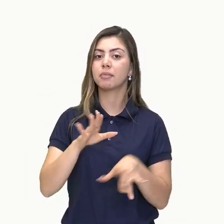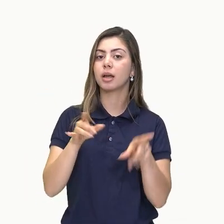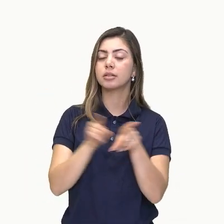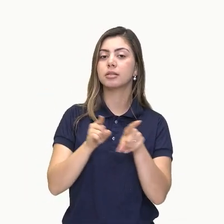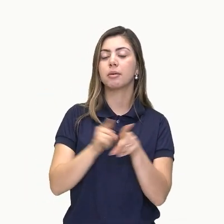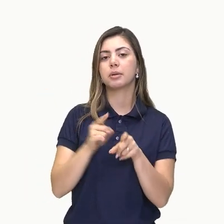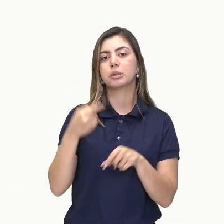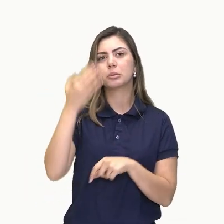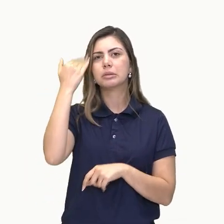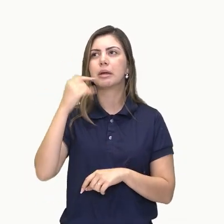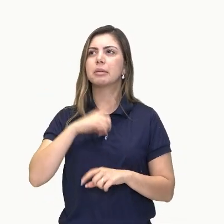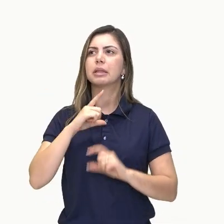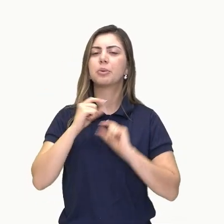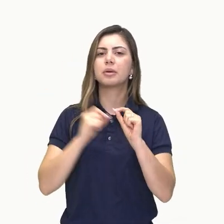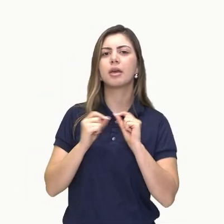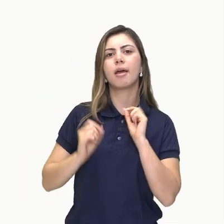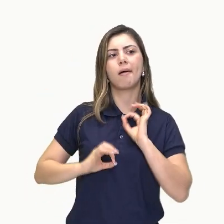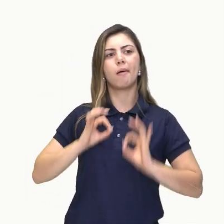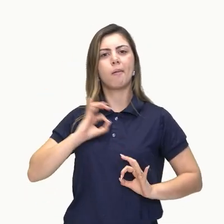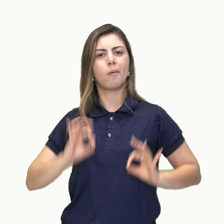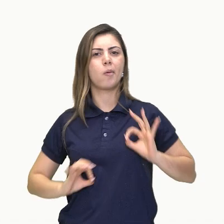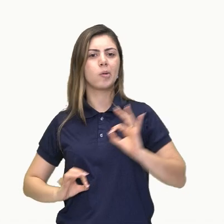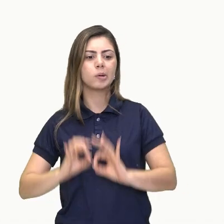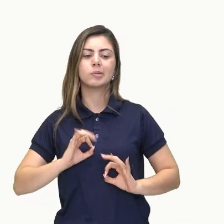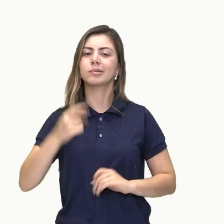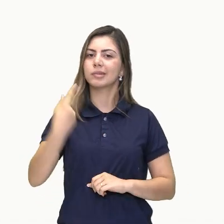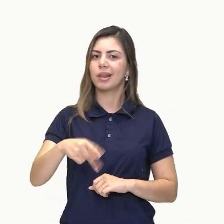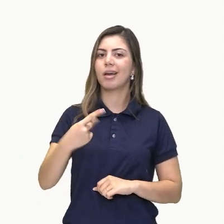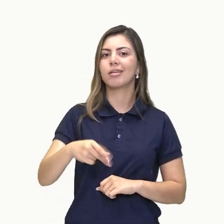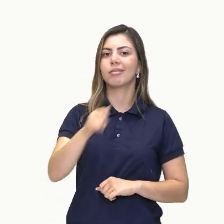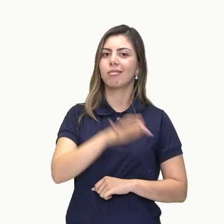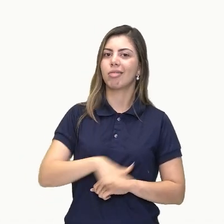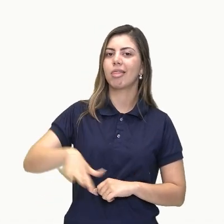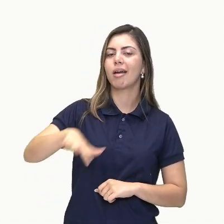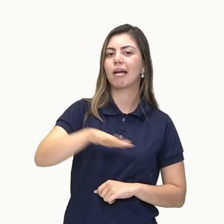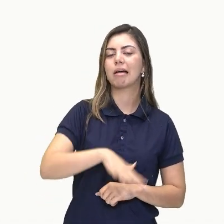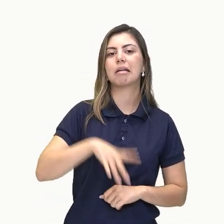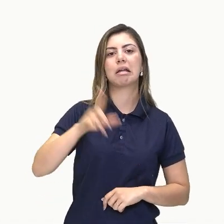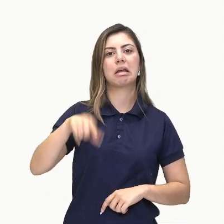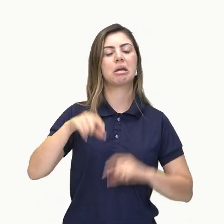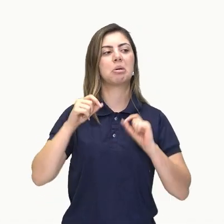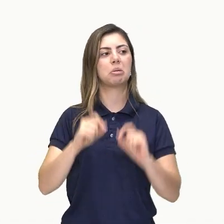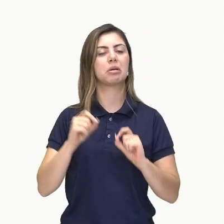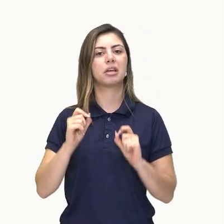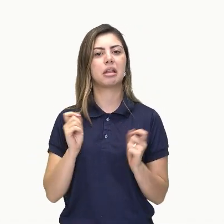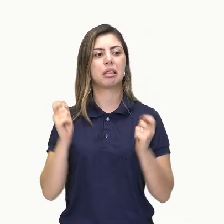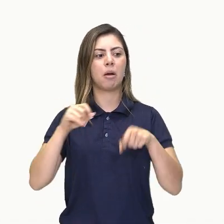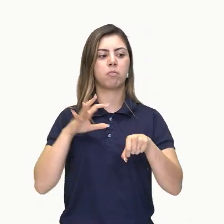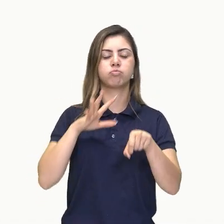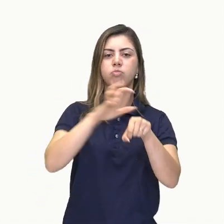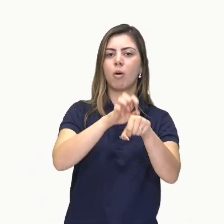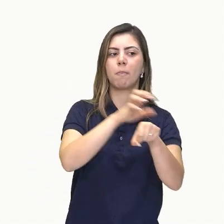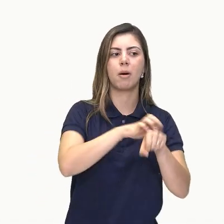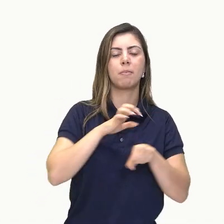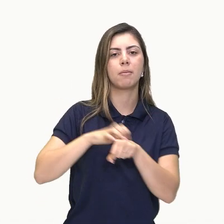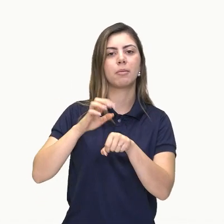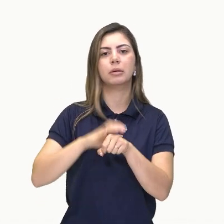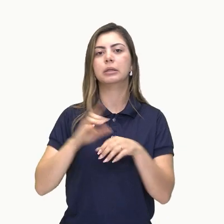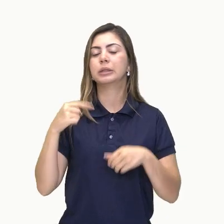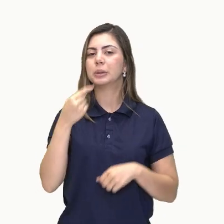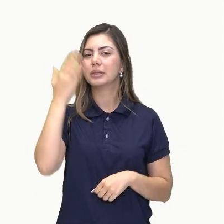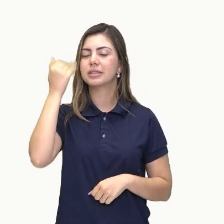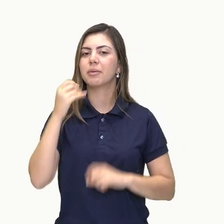sabe que tem a onça também, né, presente na nossa região, que é um grande predador. E a gente sabe que essa captura